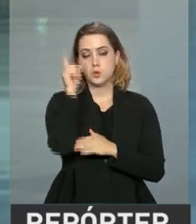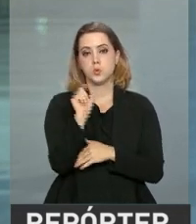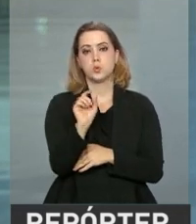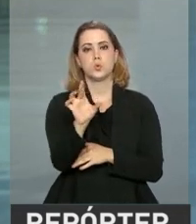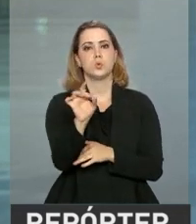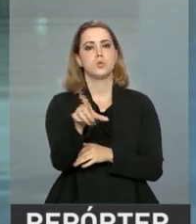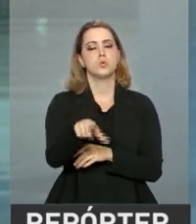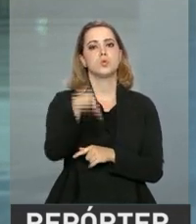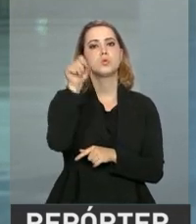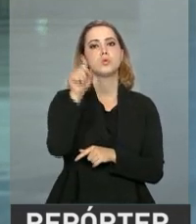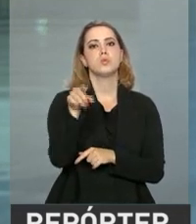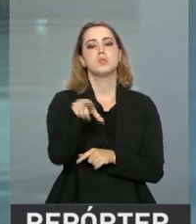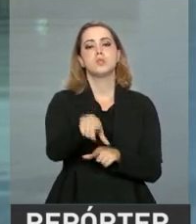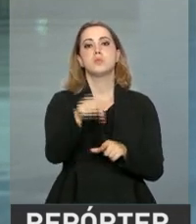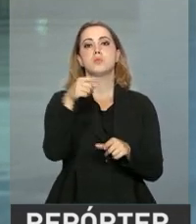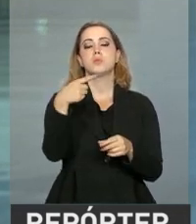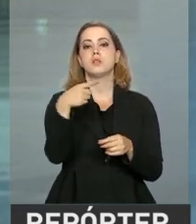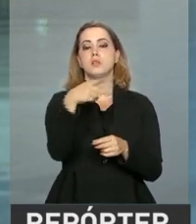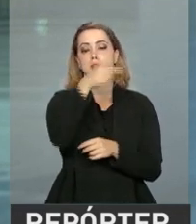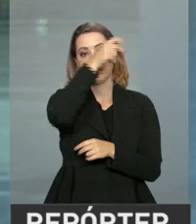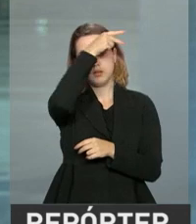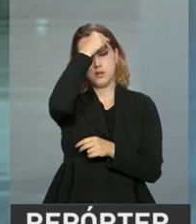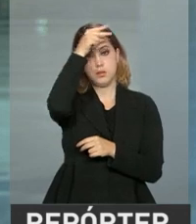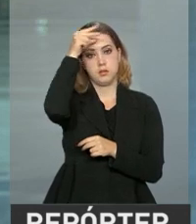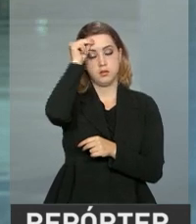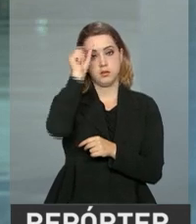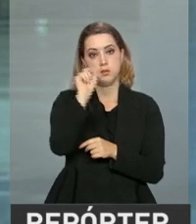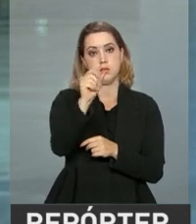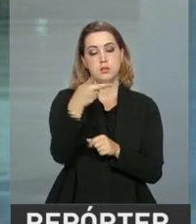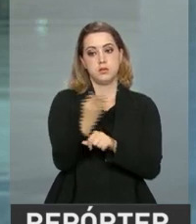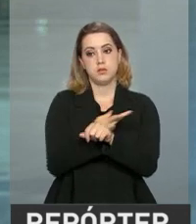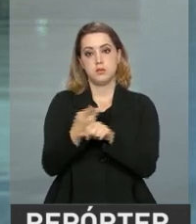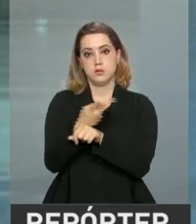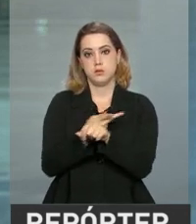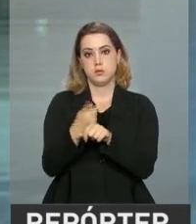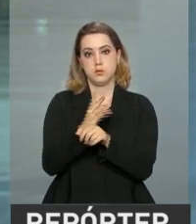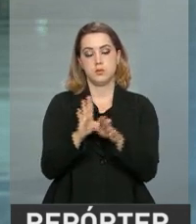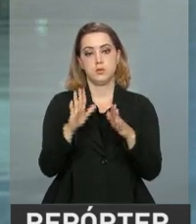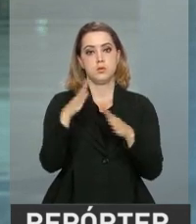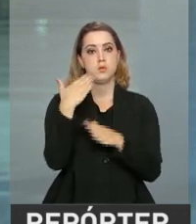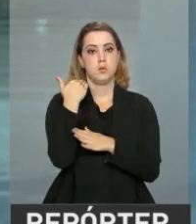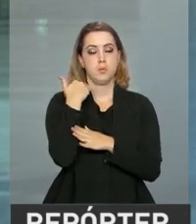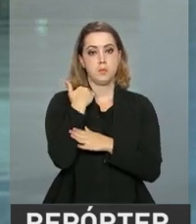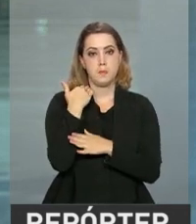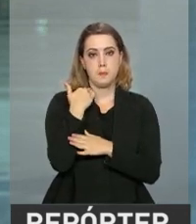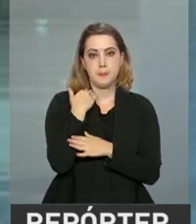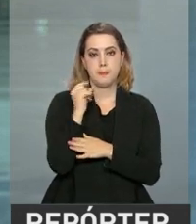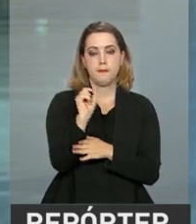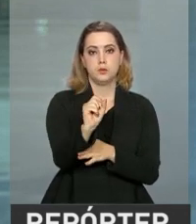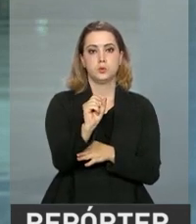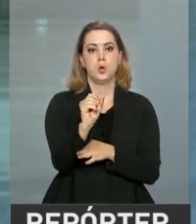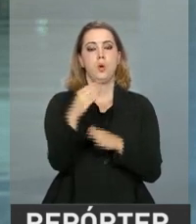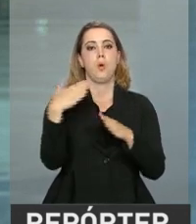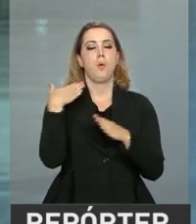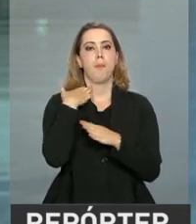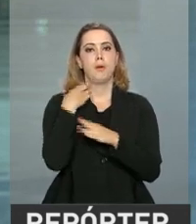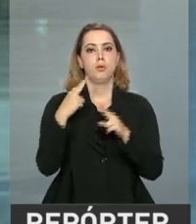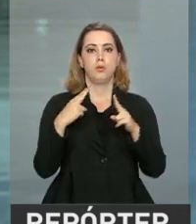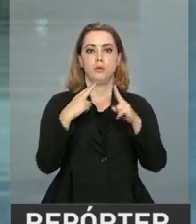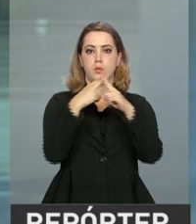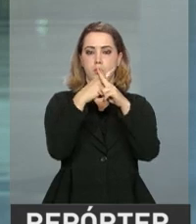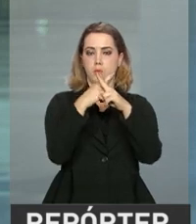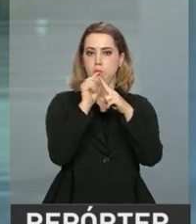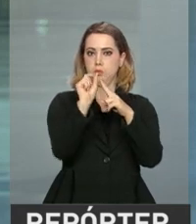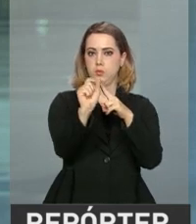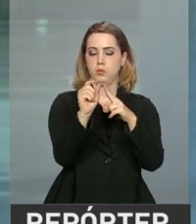mais selecionados pelas prefeituras eles devem procurar as instituições financeiras principalmente a Caixa Econômica Federal